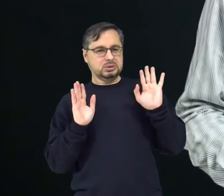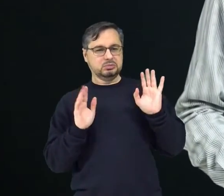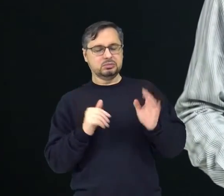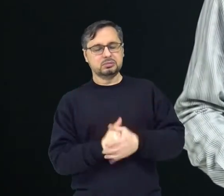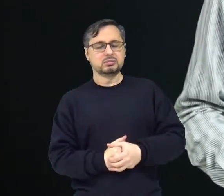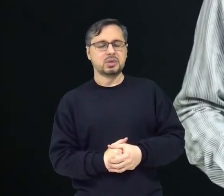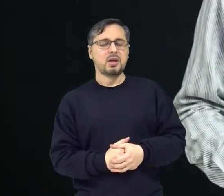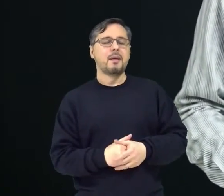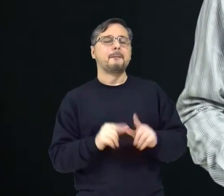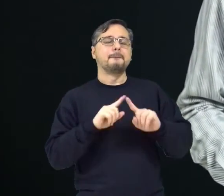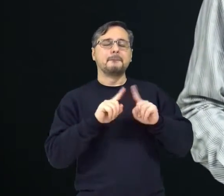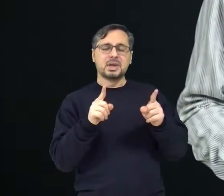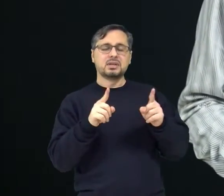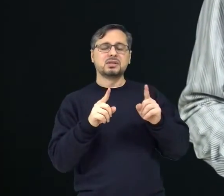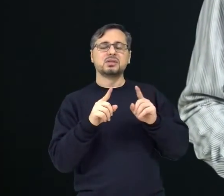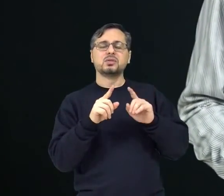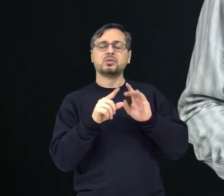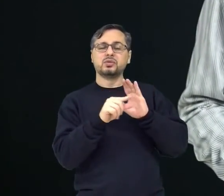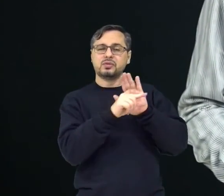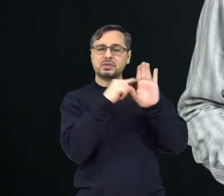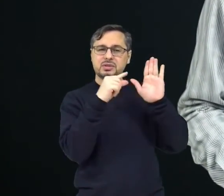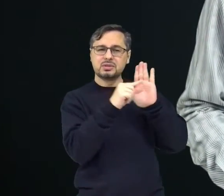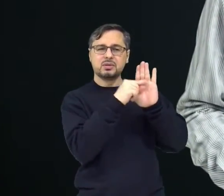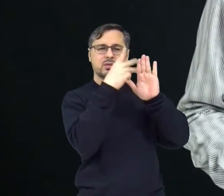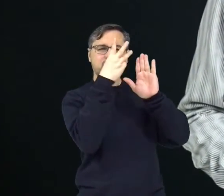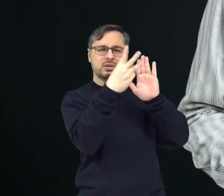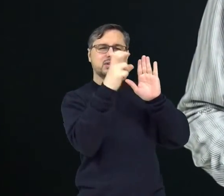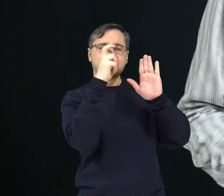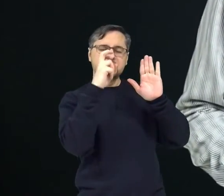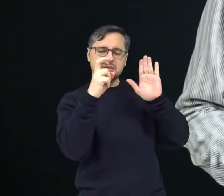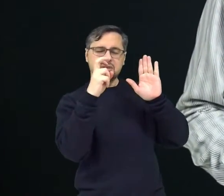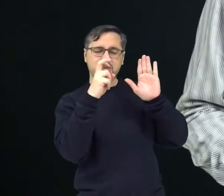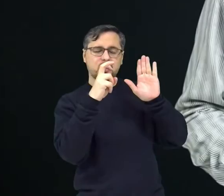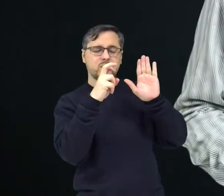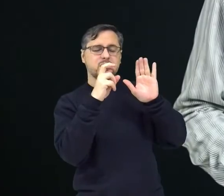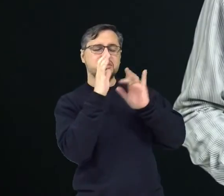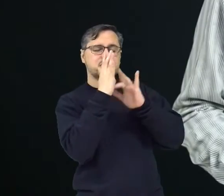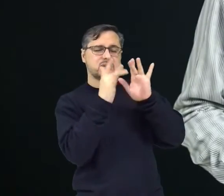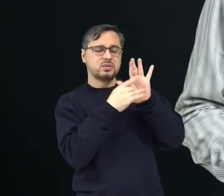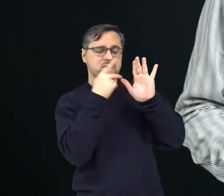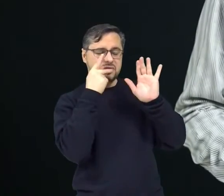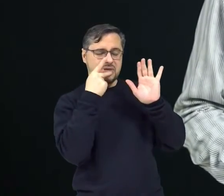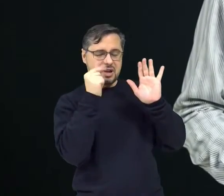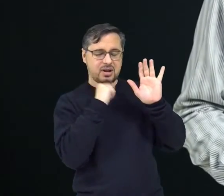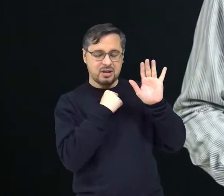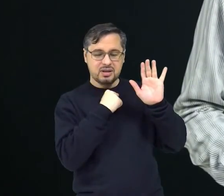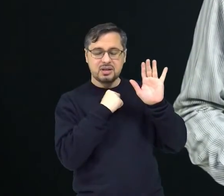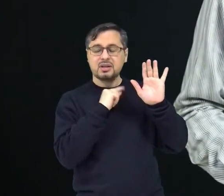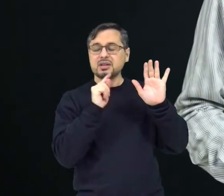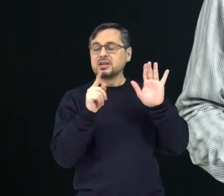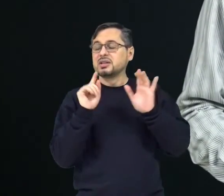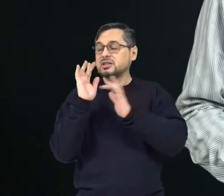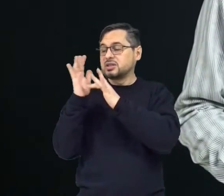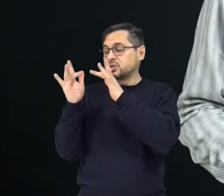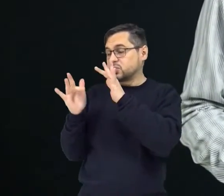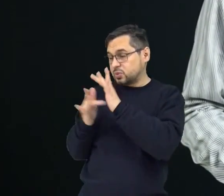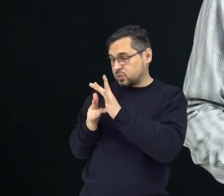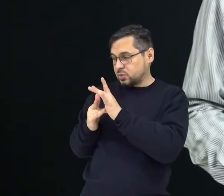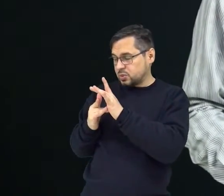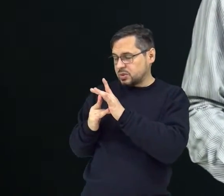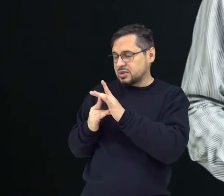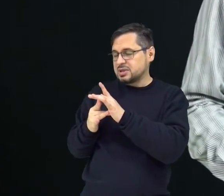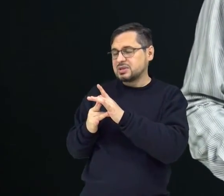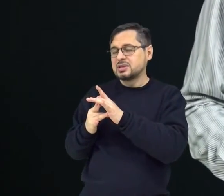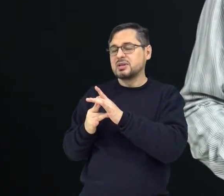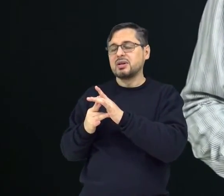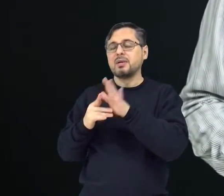versículo 35, que tem que ficar muito patente em nossos corações. Ele nos garante a chegada